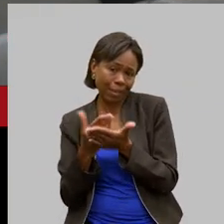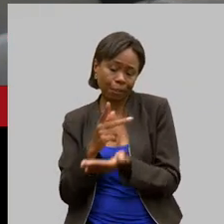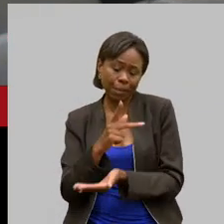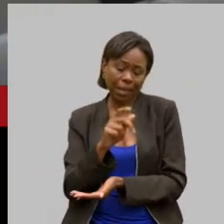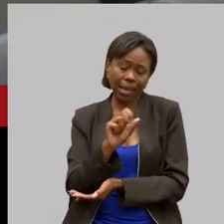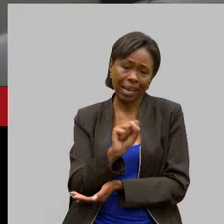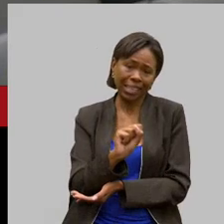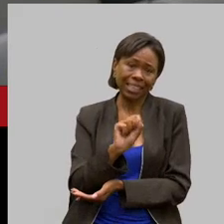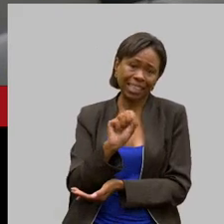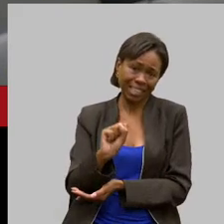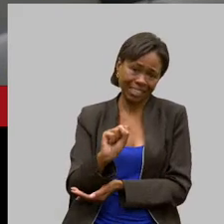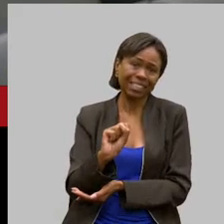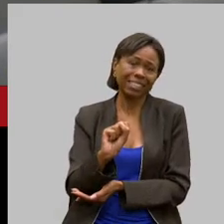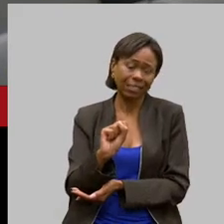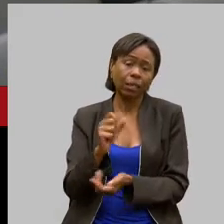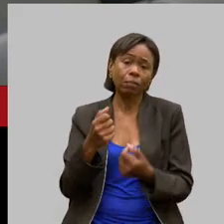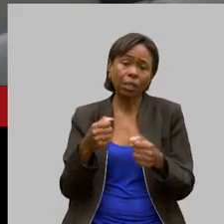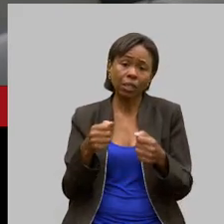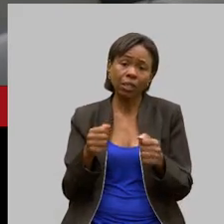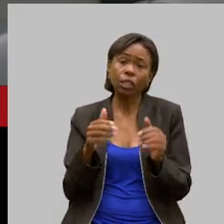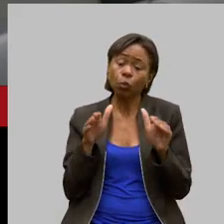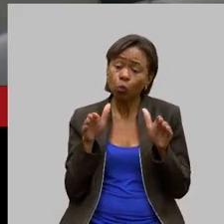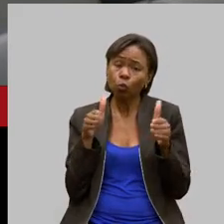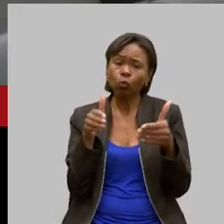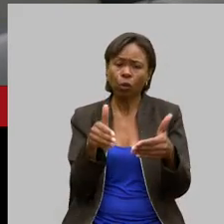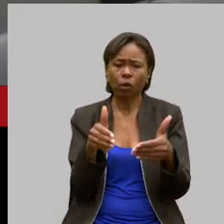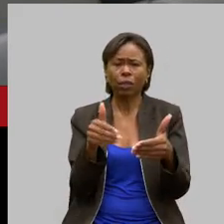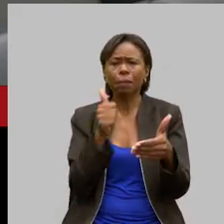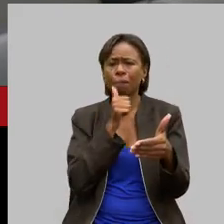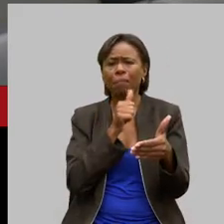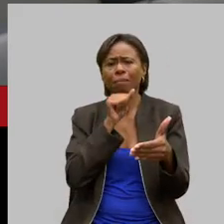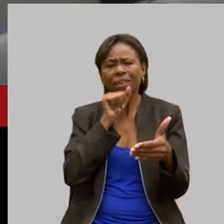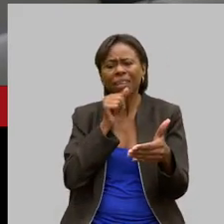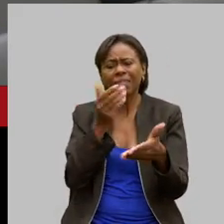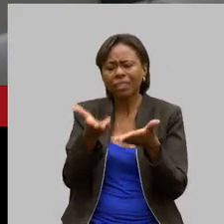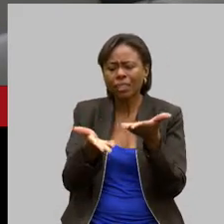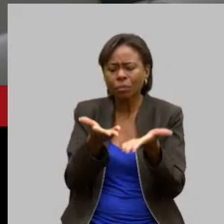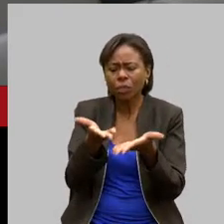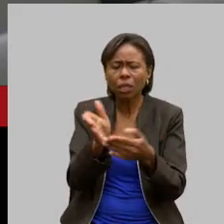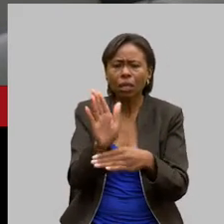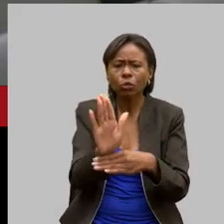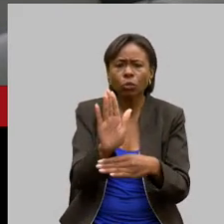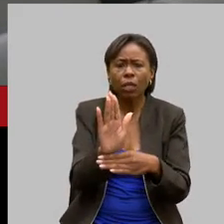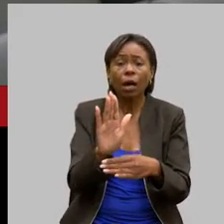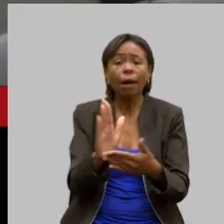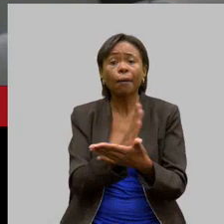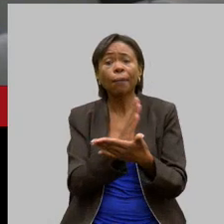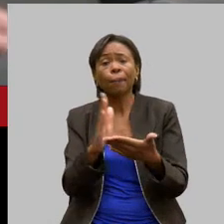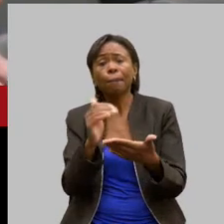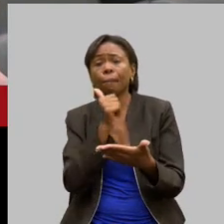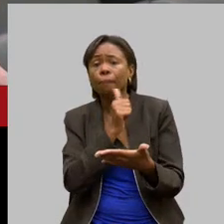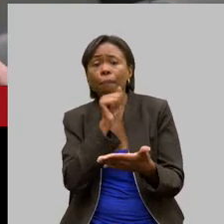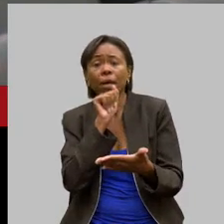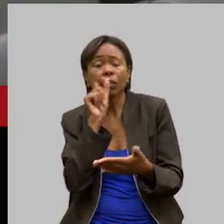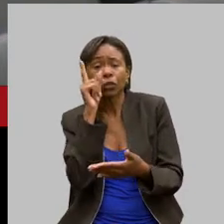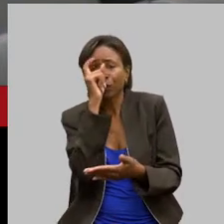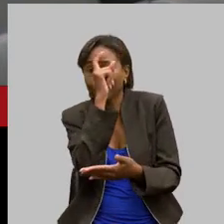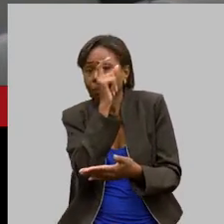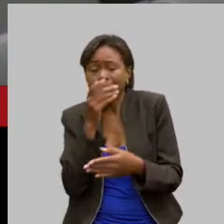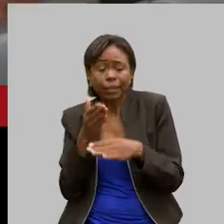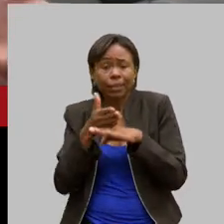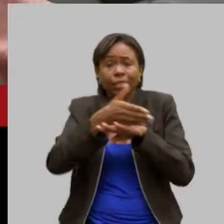direcionar atendimentos privativos para elas tem mães que têm dificuldade de ir numa consulta por questão de